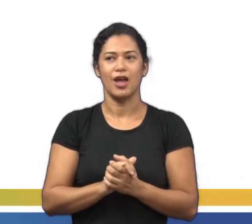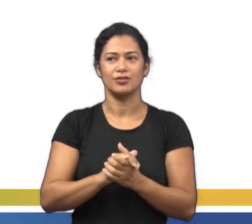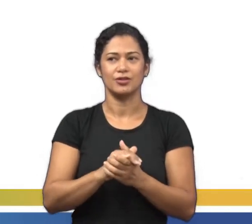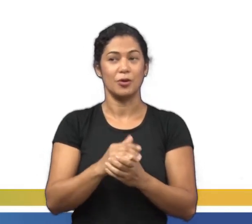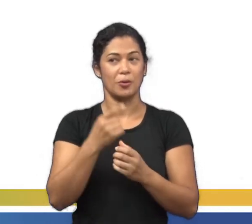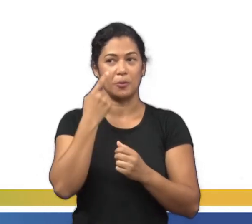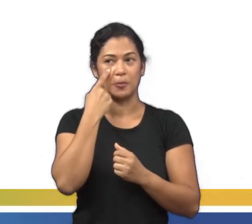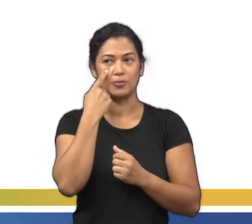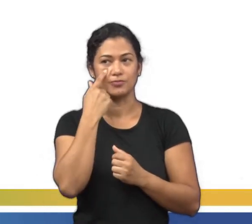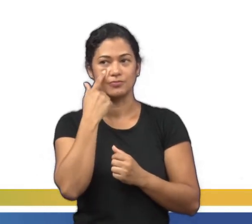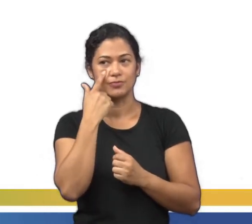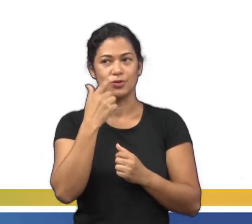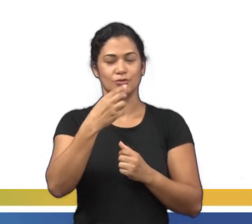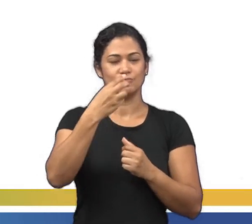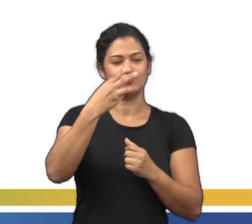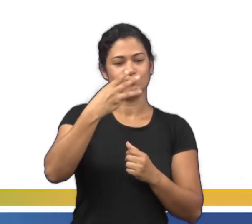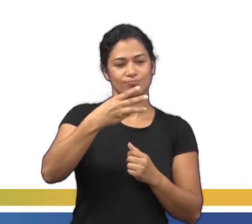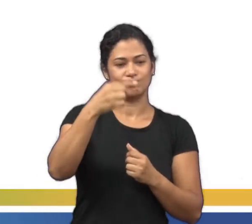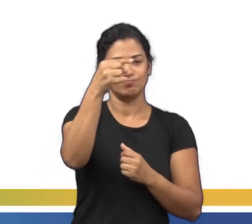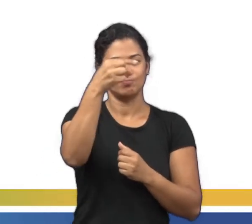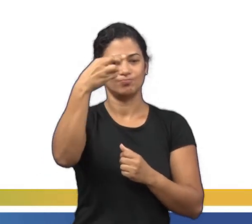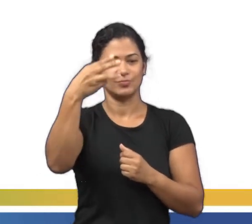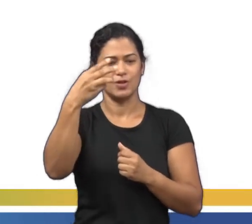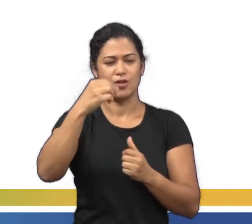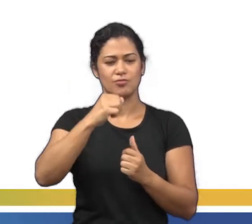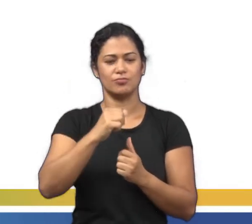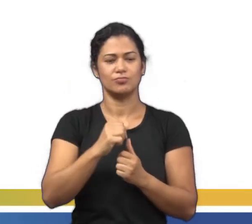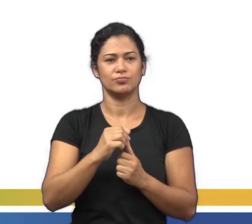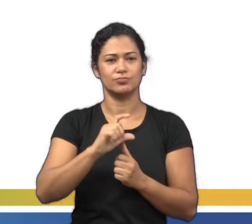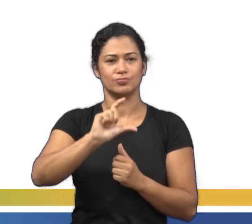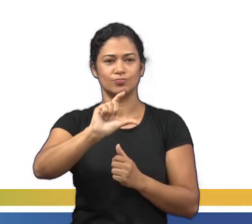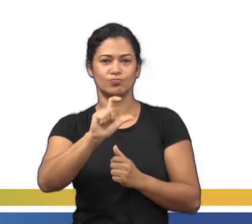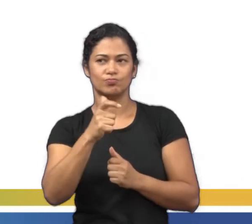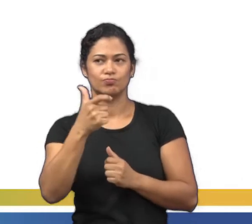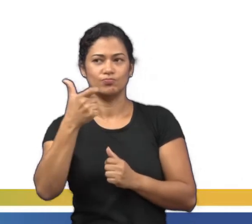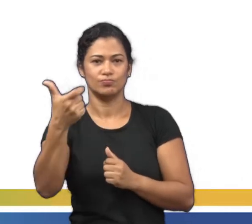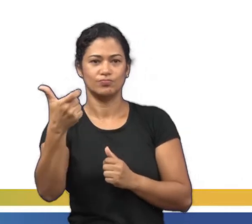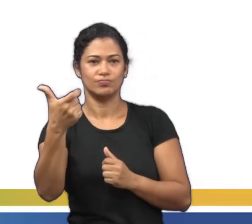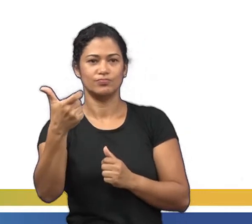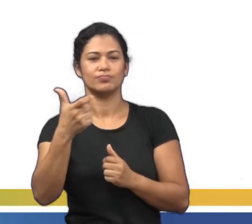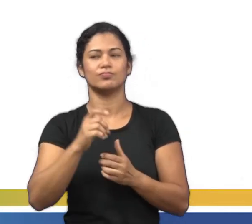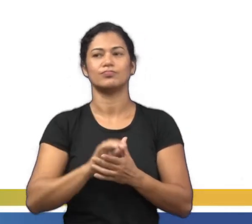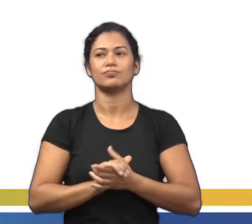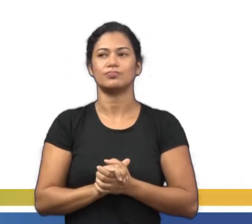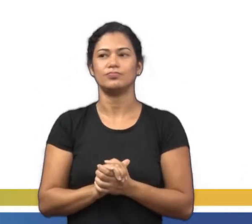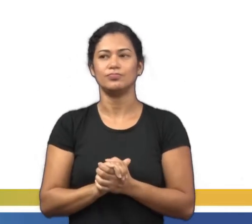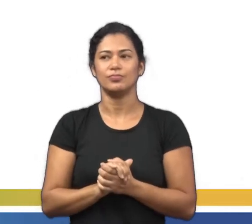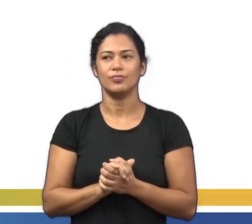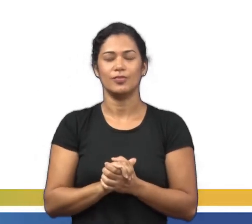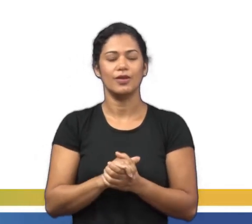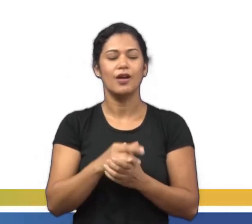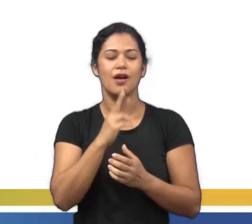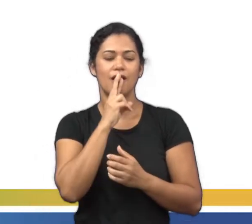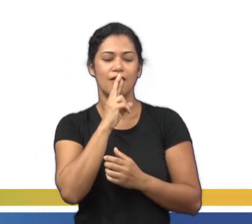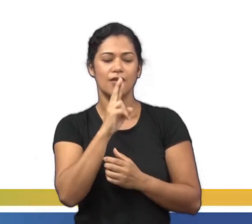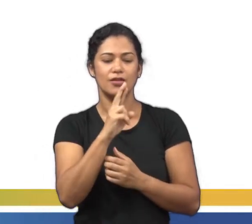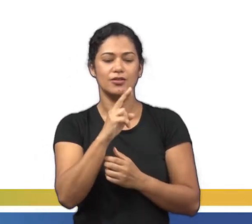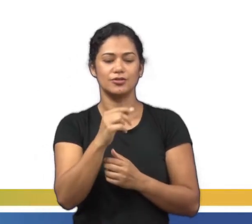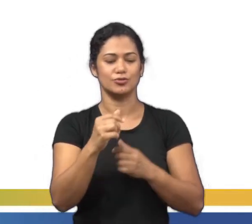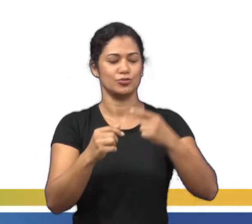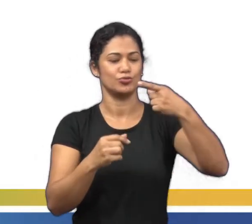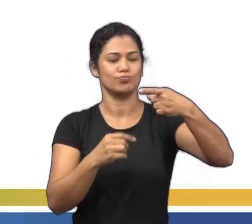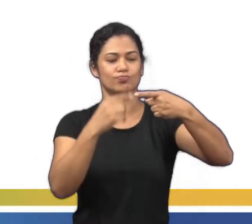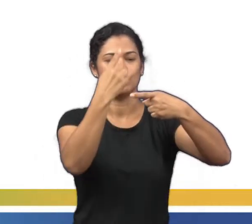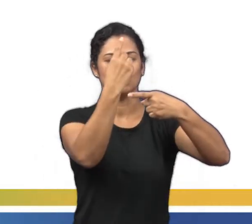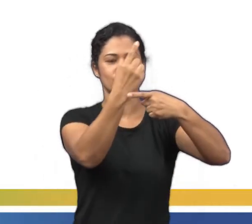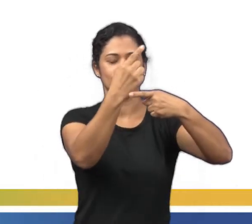vezes 1/3 vezes 1/3. Aí na multiplicação, multiplica 1 vezes 1 vezes 1, né, de fração, e